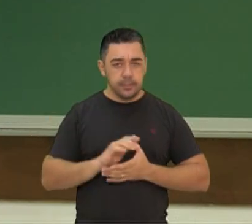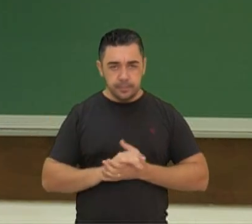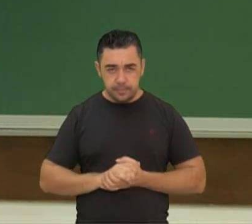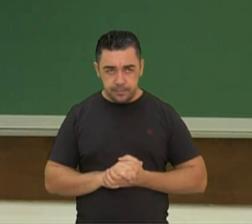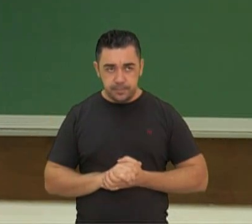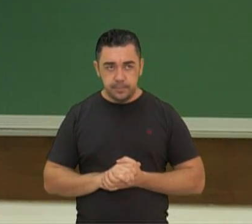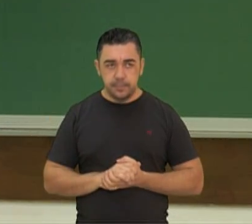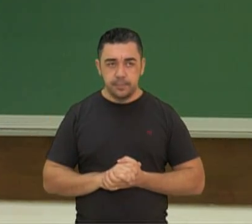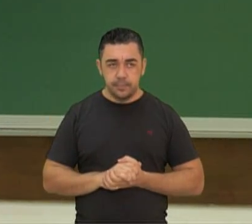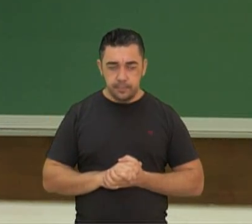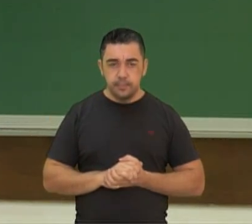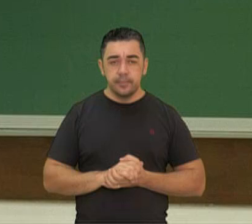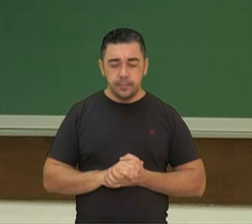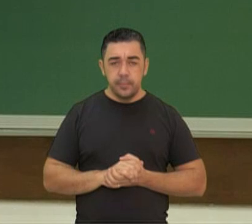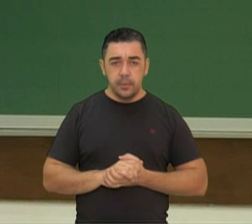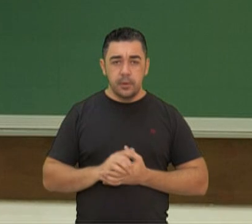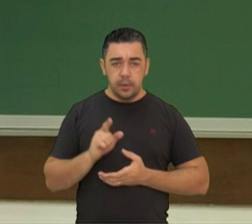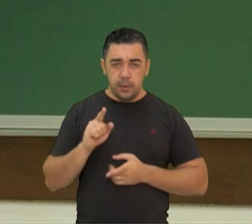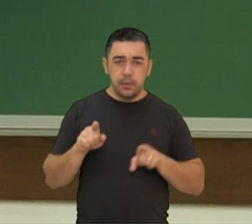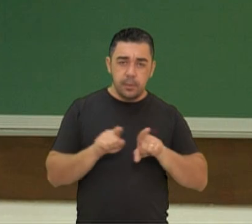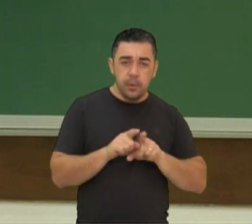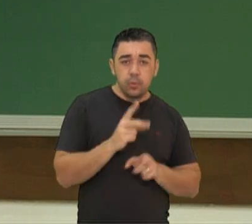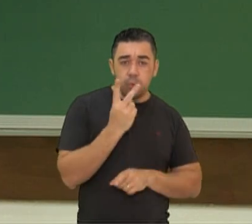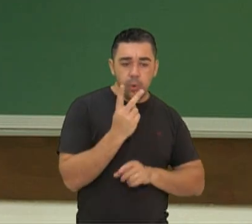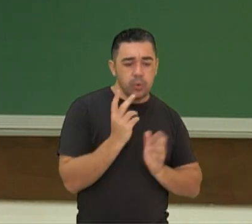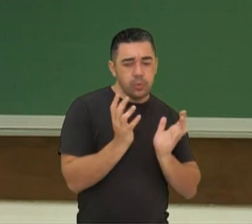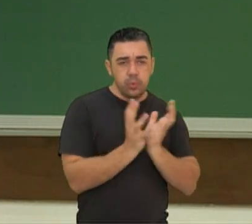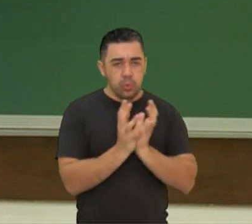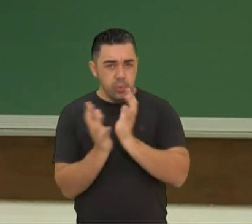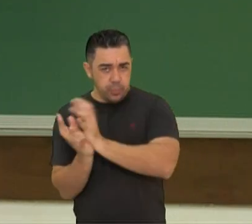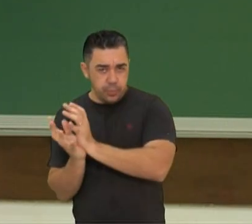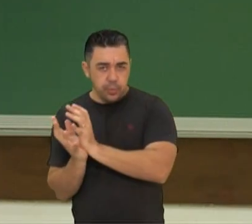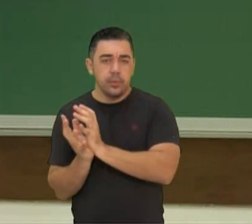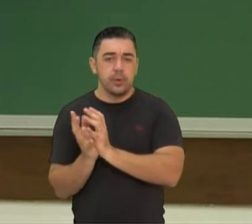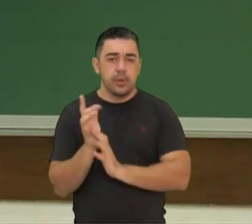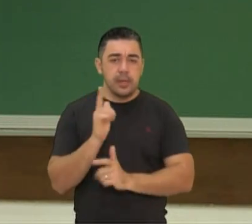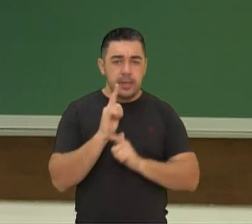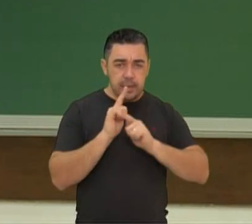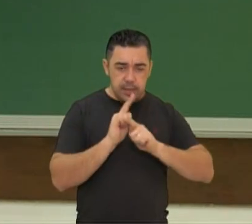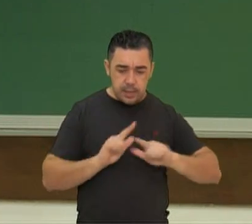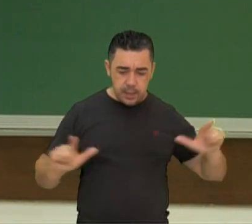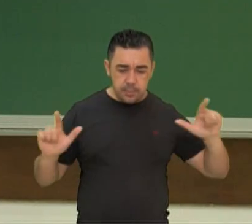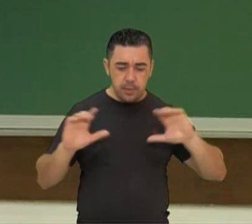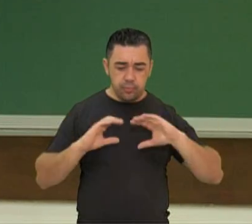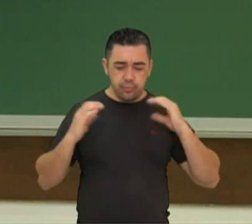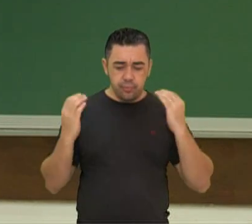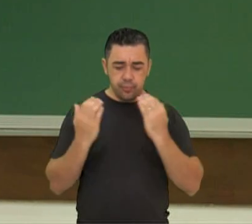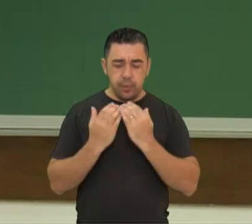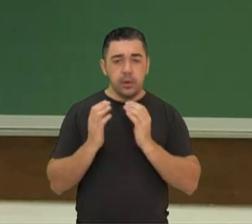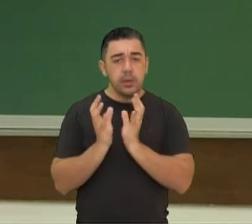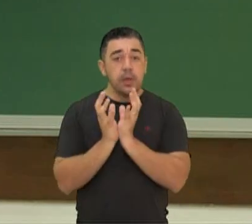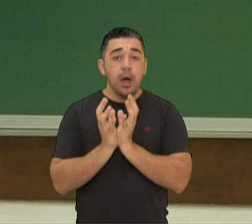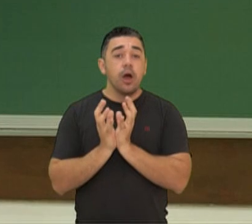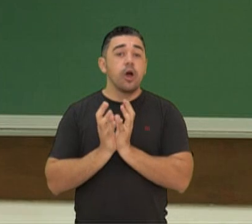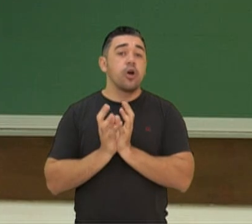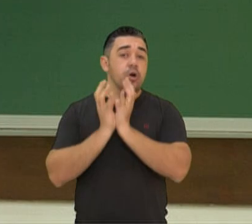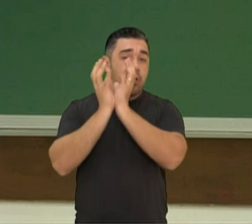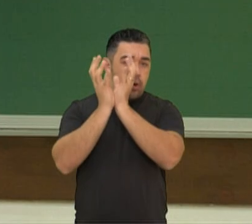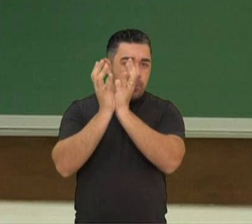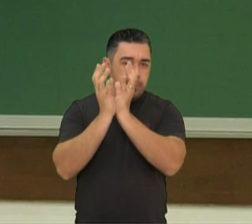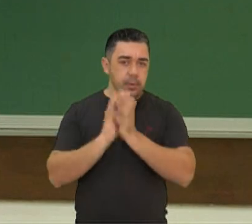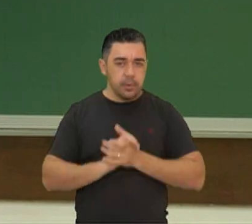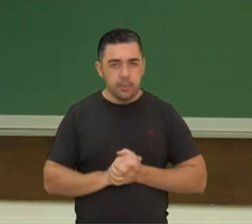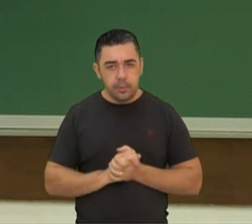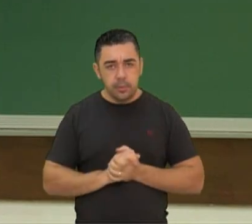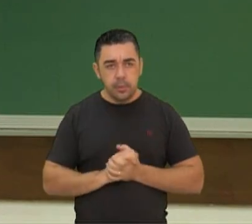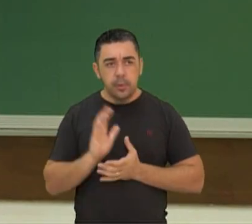de torcedores senegaleses e japoneses limparem o estádio após jogos na Copa do Mundo de futebol,